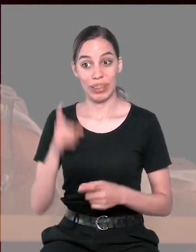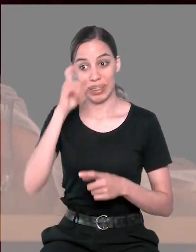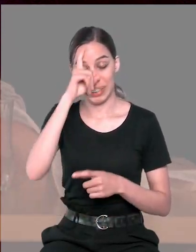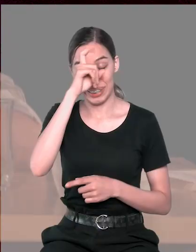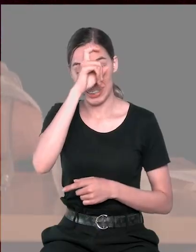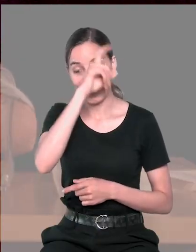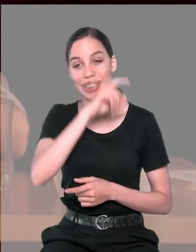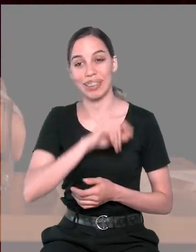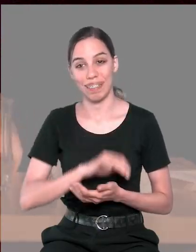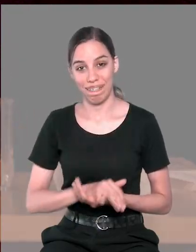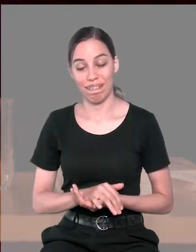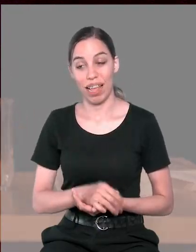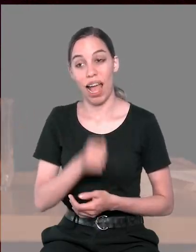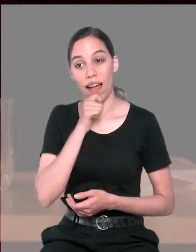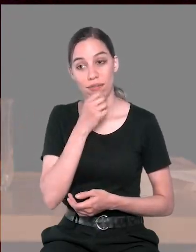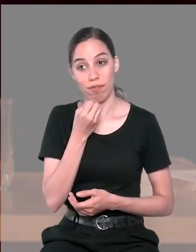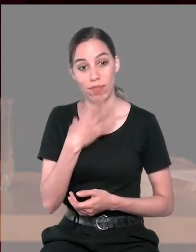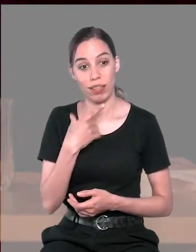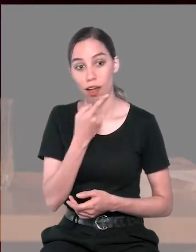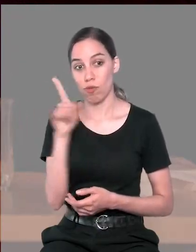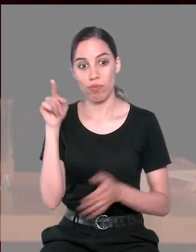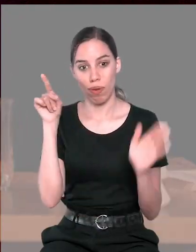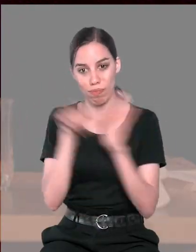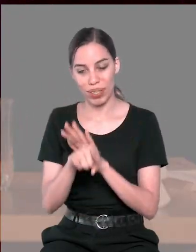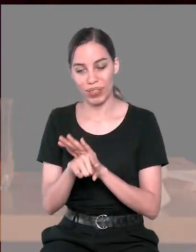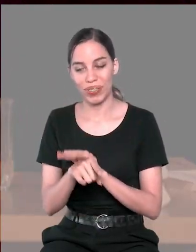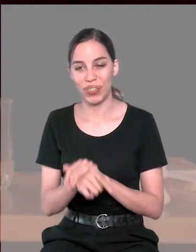Difícil. Ainda bem que é a última.